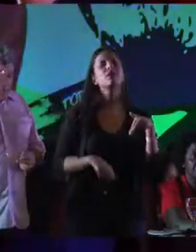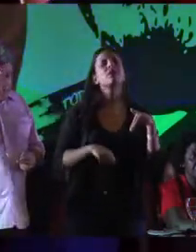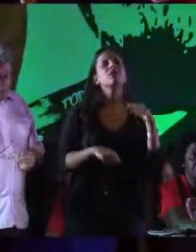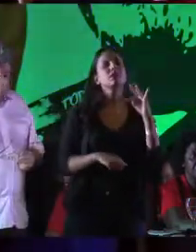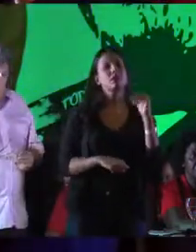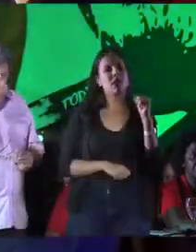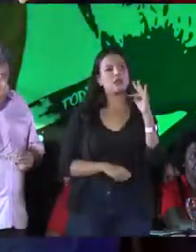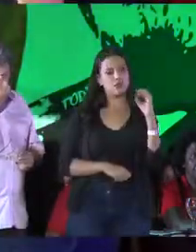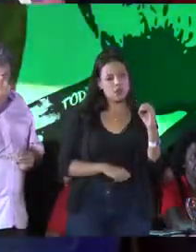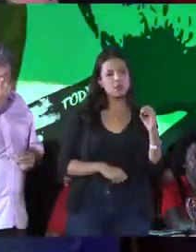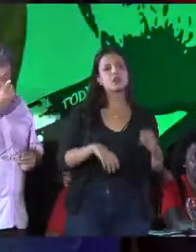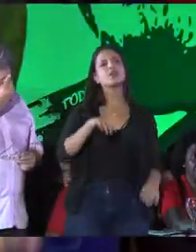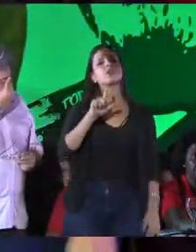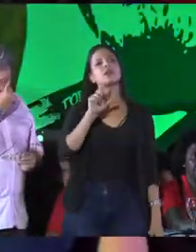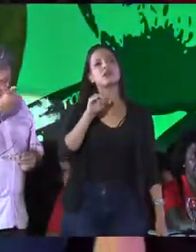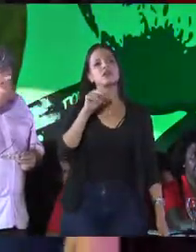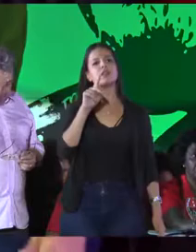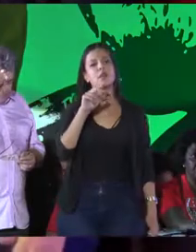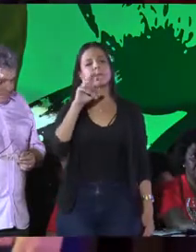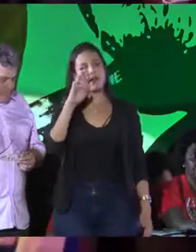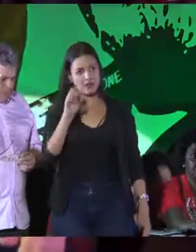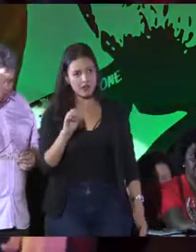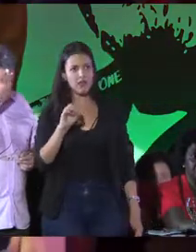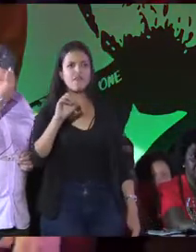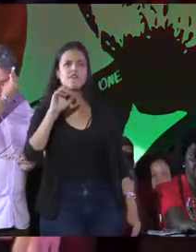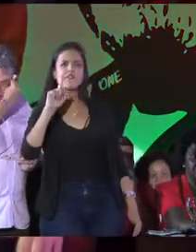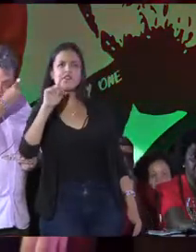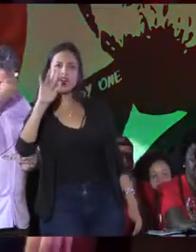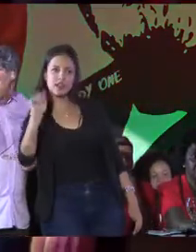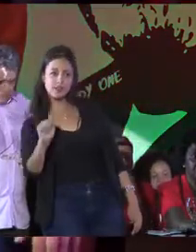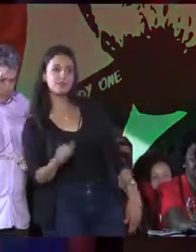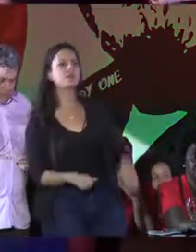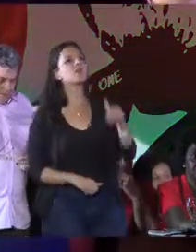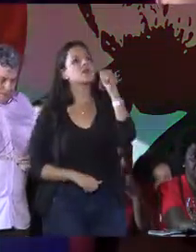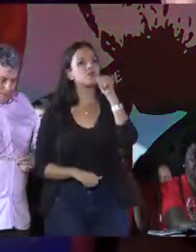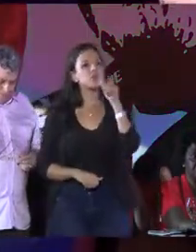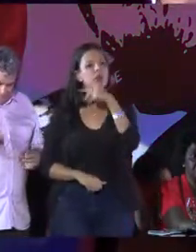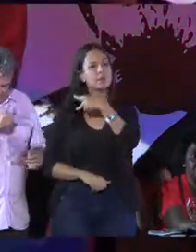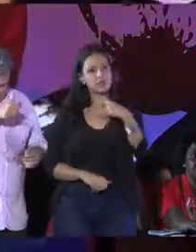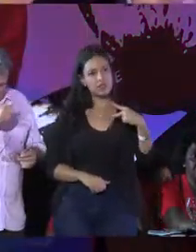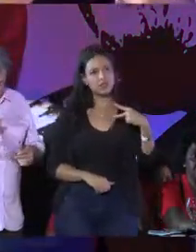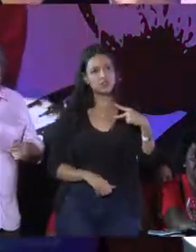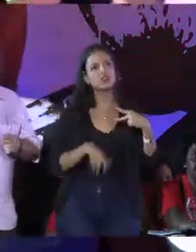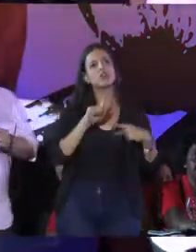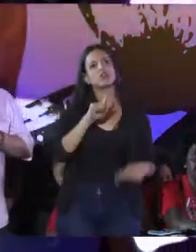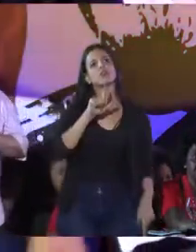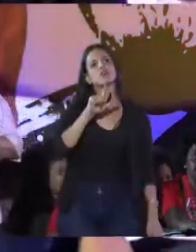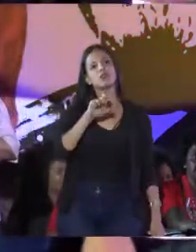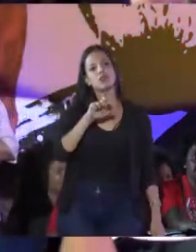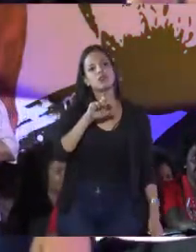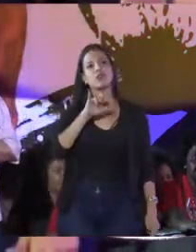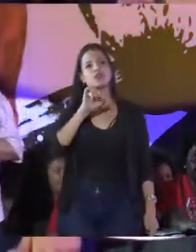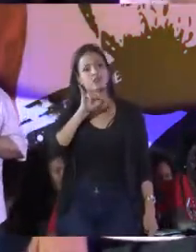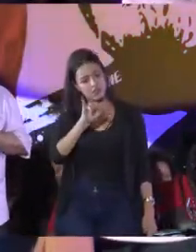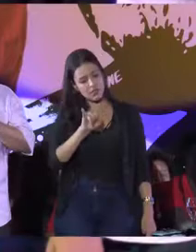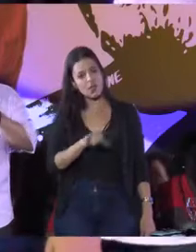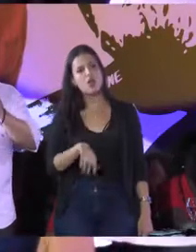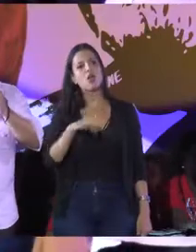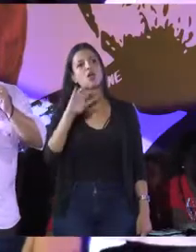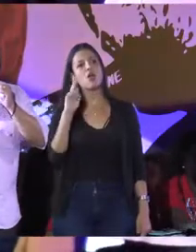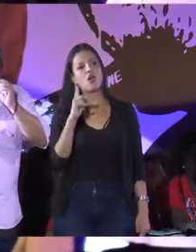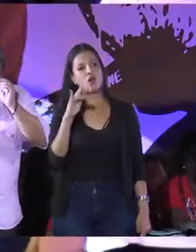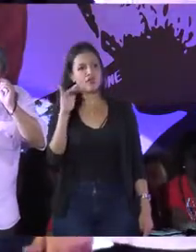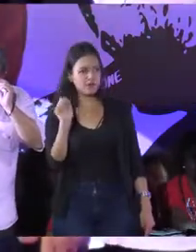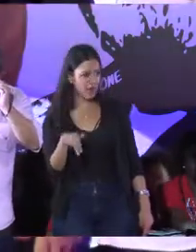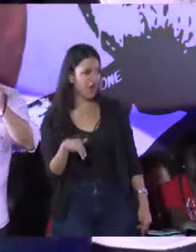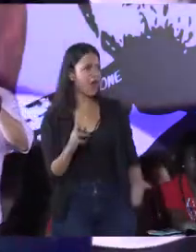o companheiro Paulo Pimenta e a nossa presidenta Gleisi Hoffmann. Essa é a nossa executiva nacional. Já tinha